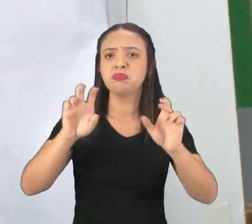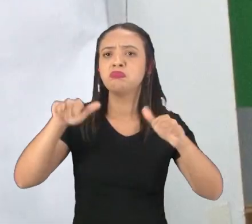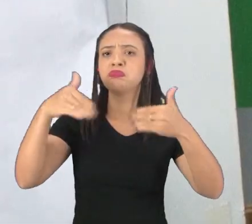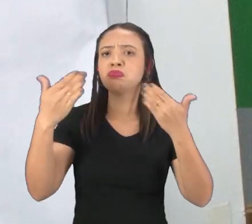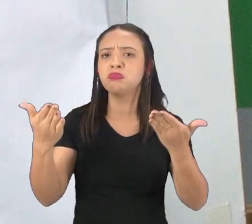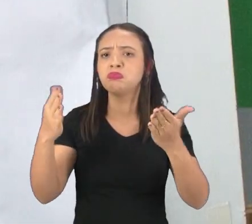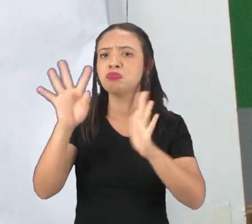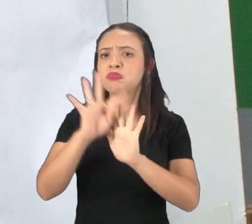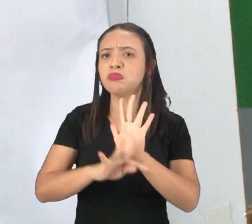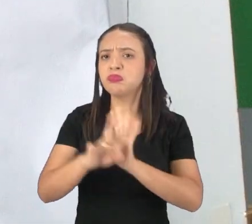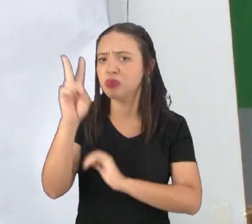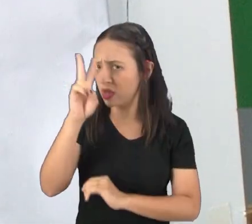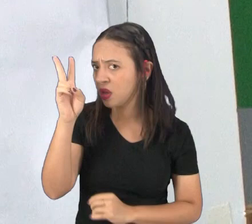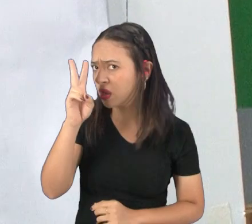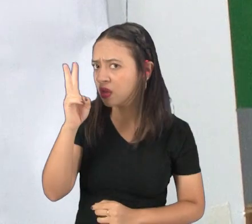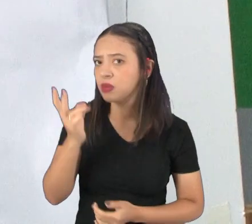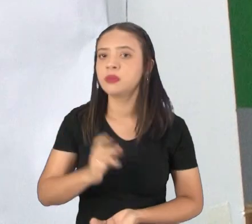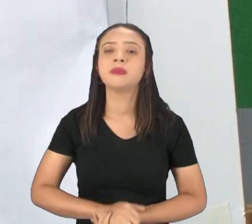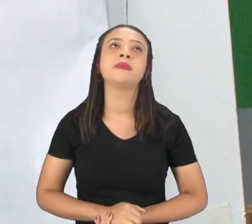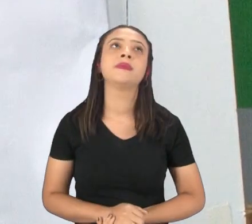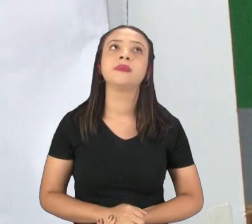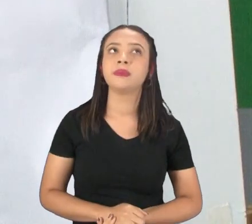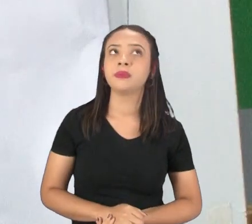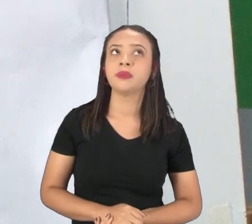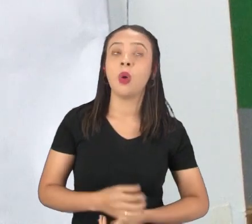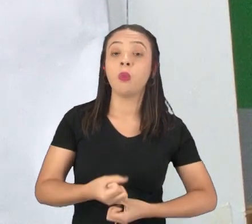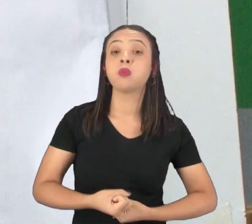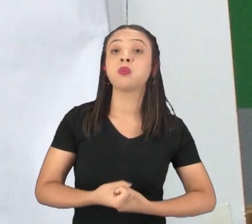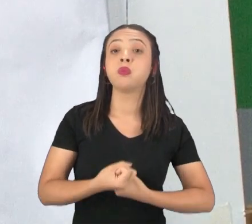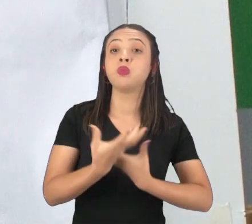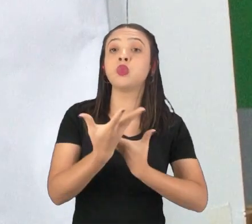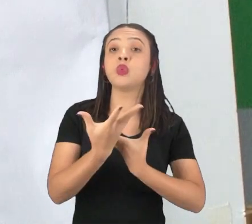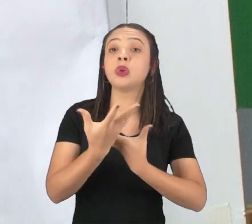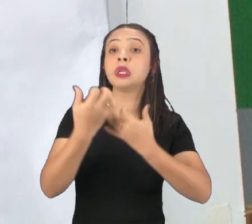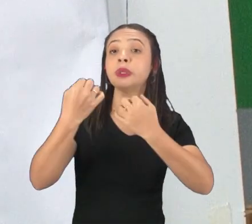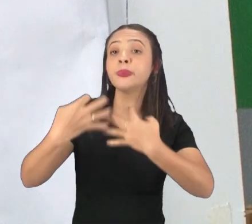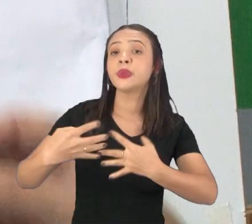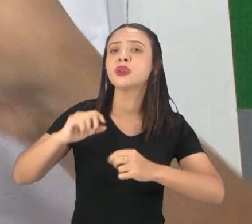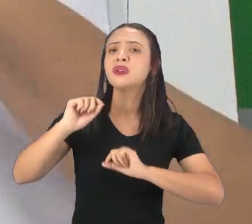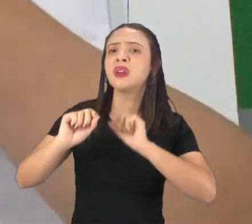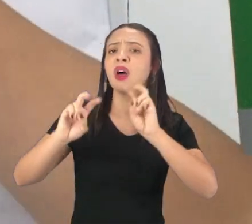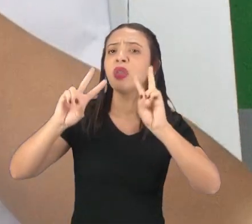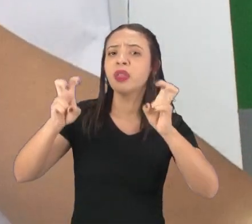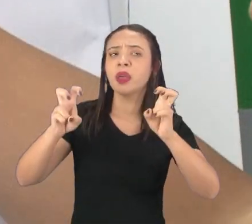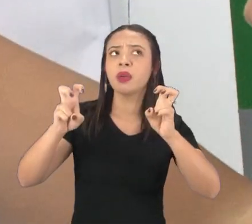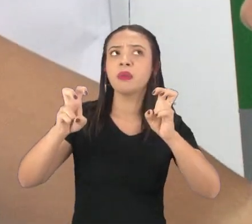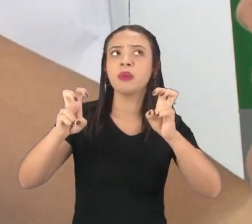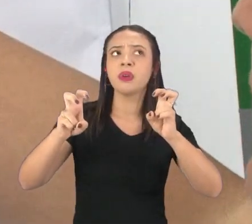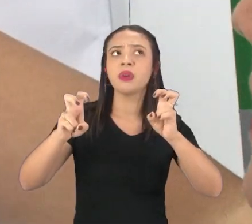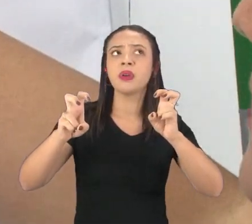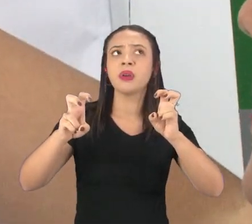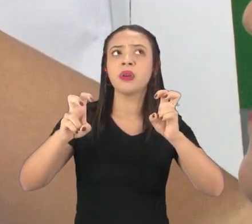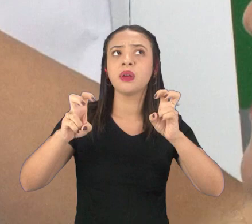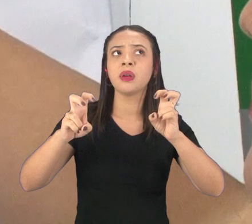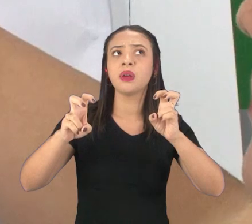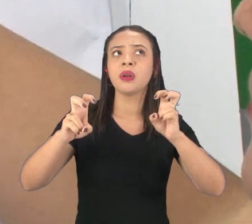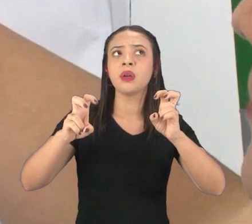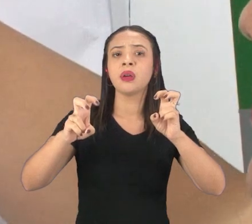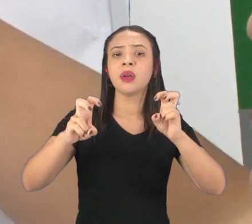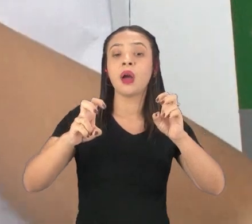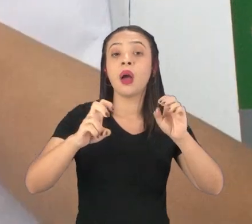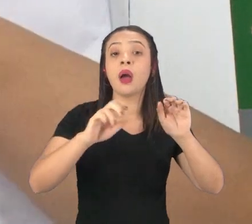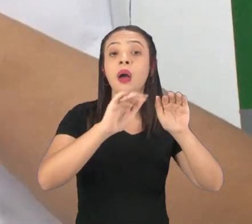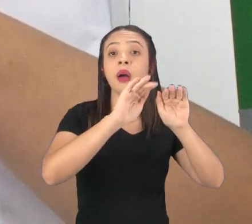título? Lembra? O poema fala sobre caverna, né? Então, o título lá, ó, caverna